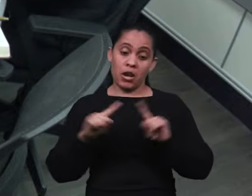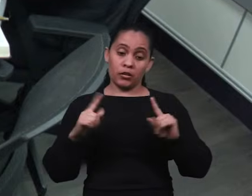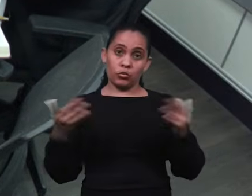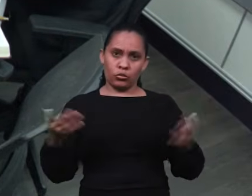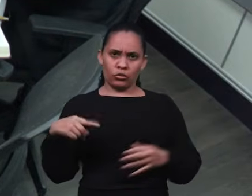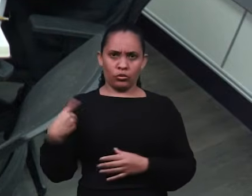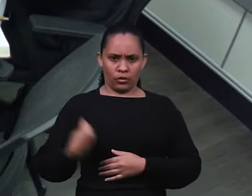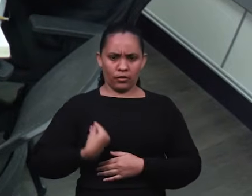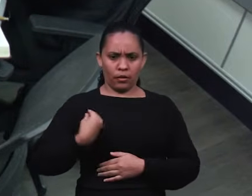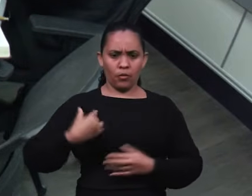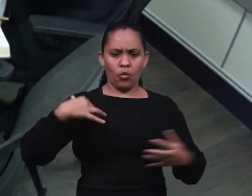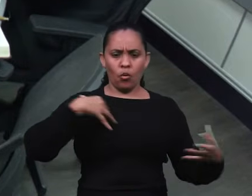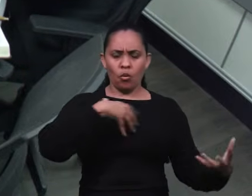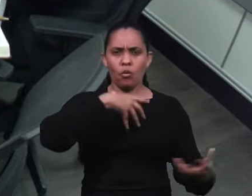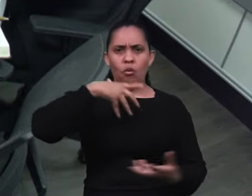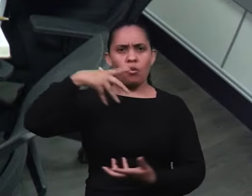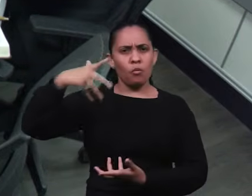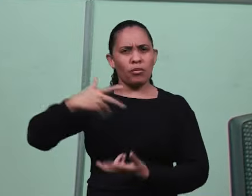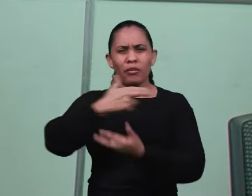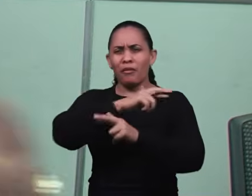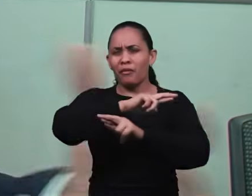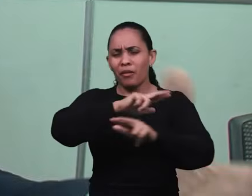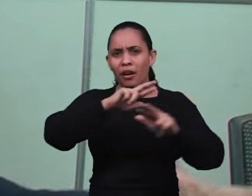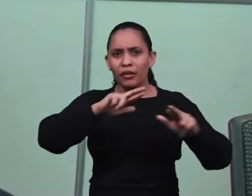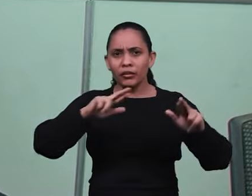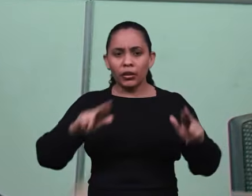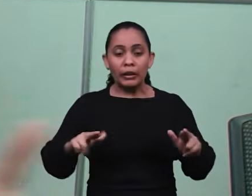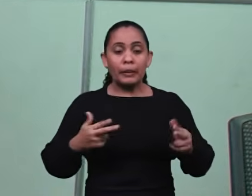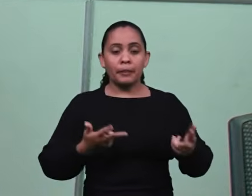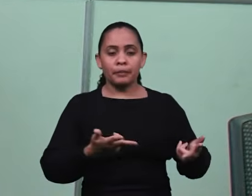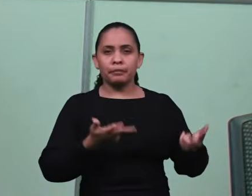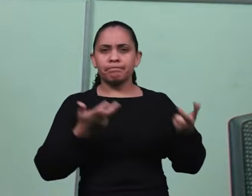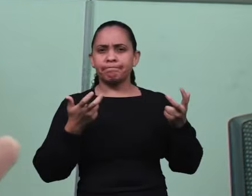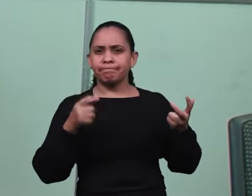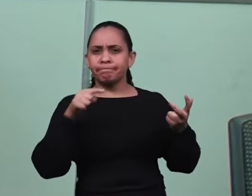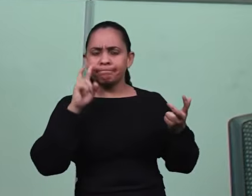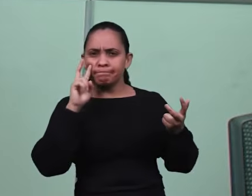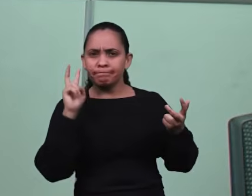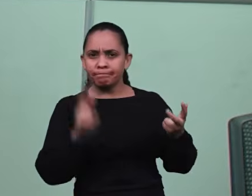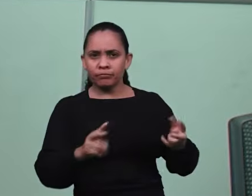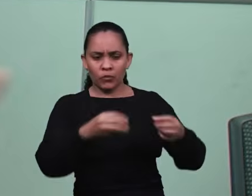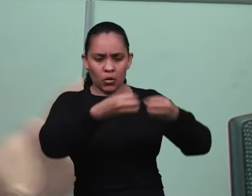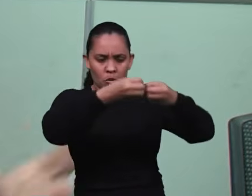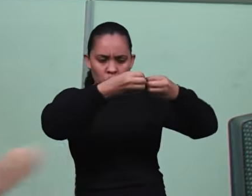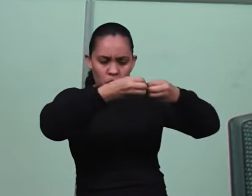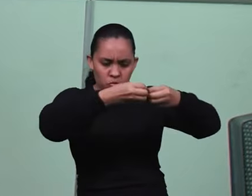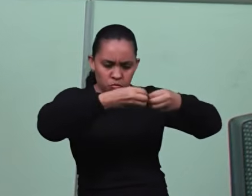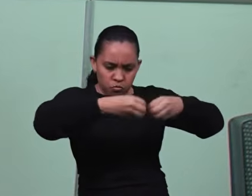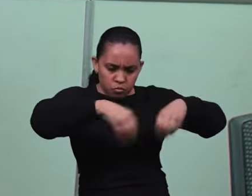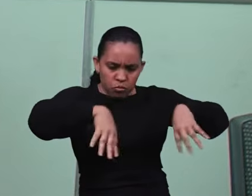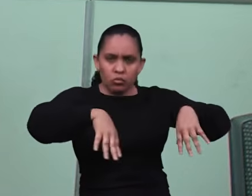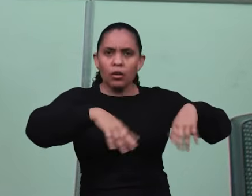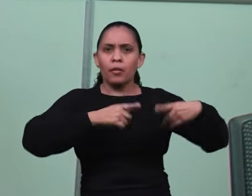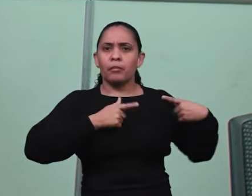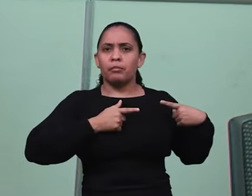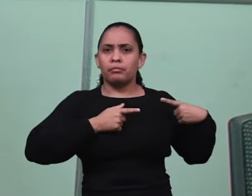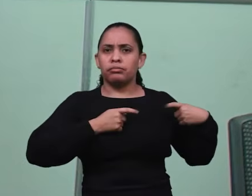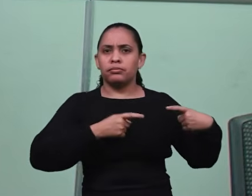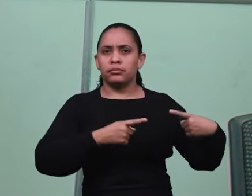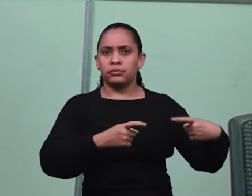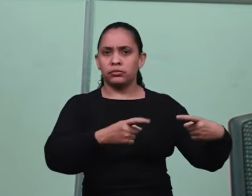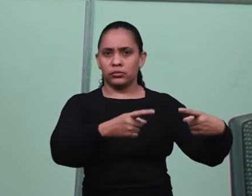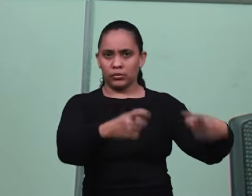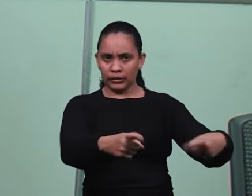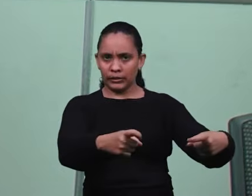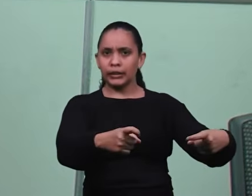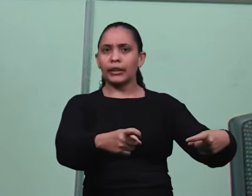globalizado e com tantas crises, com tanto histórico de crises, de guerras, de entre safras, de problemas